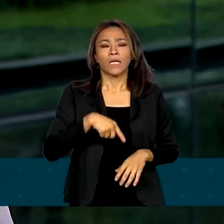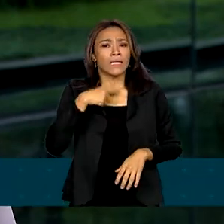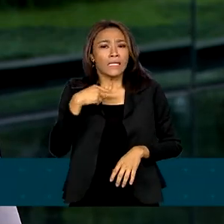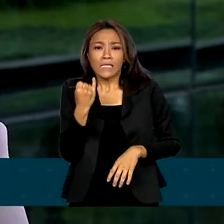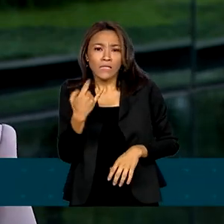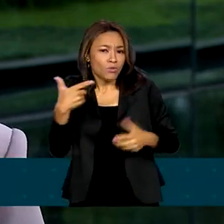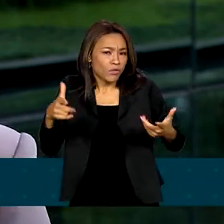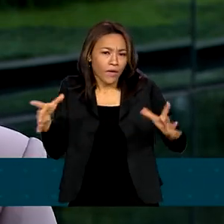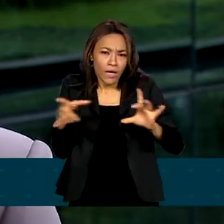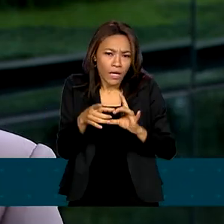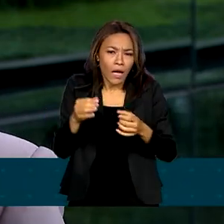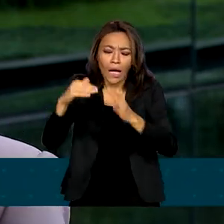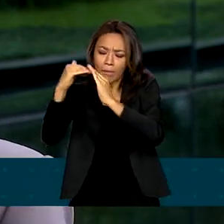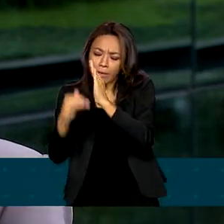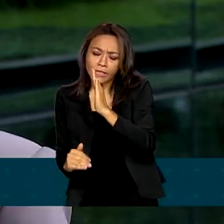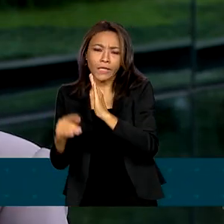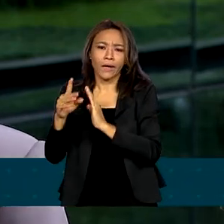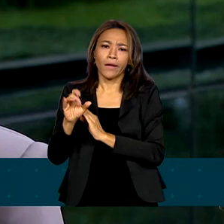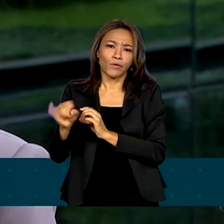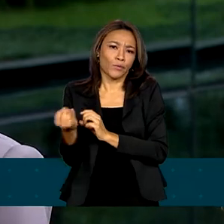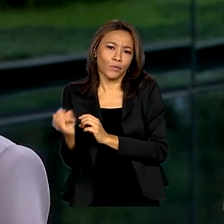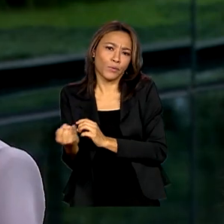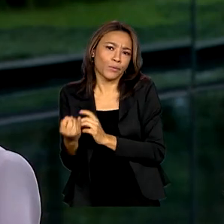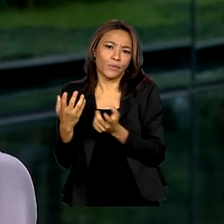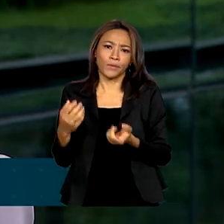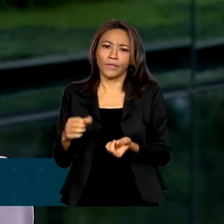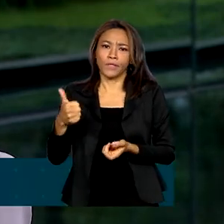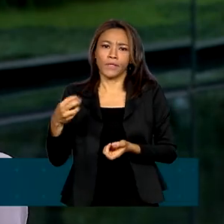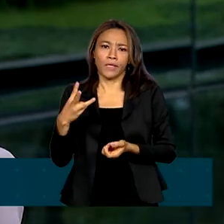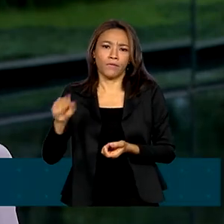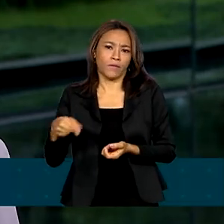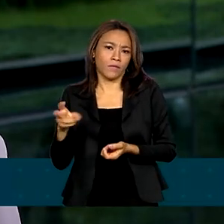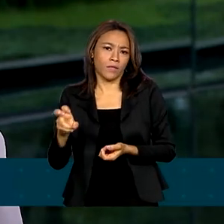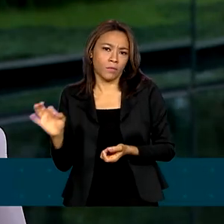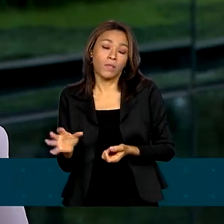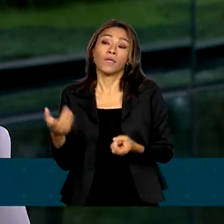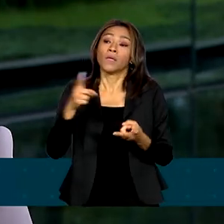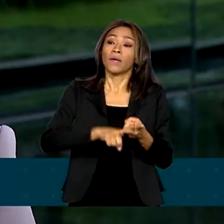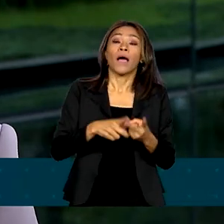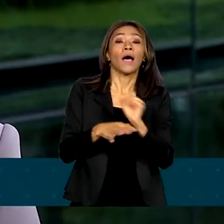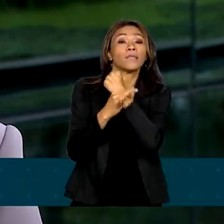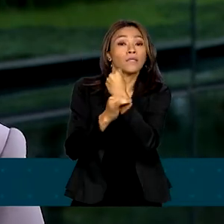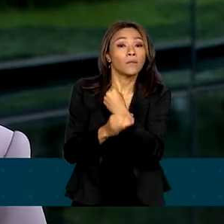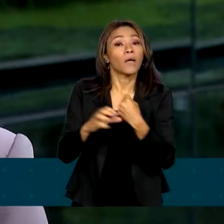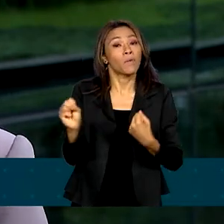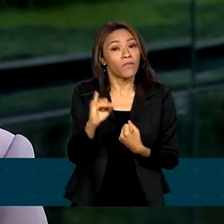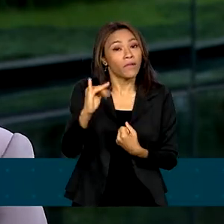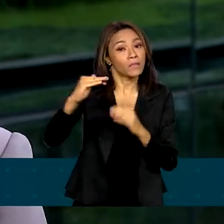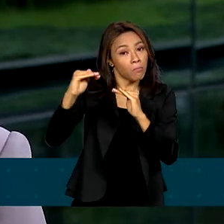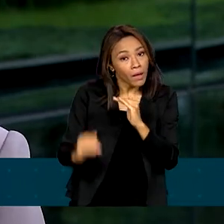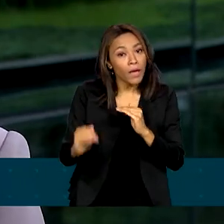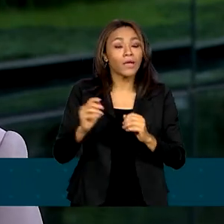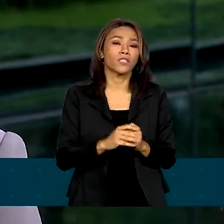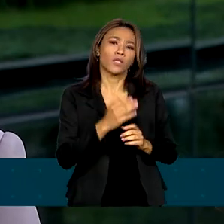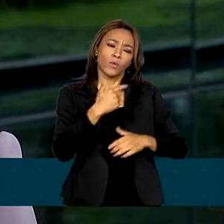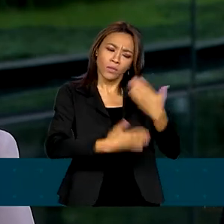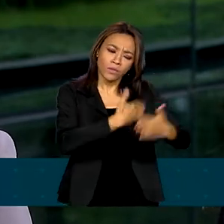de juros de 13,75, não dá para falar em garantir uma inflação mais baixa, em crescimento